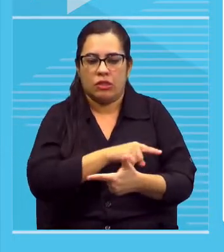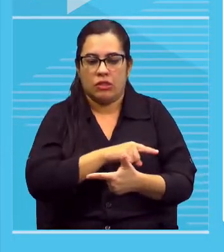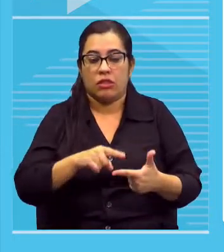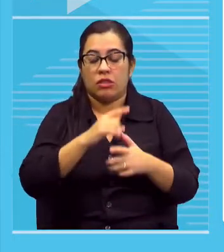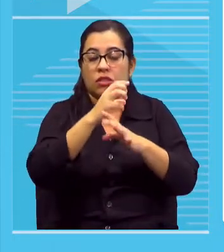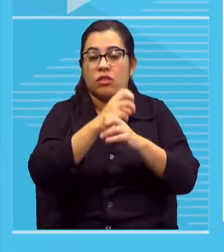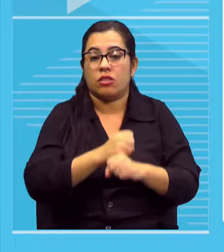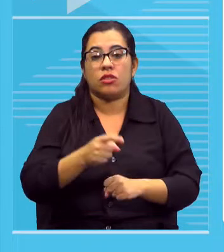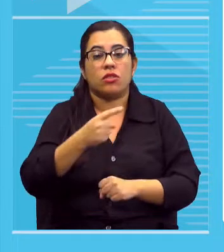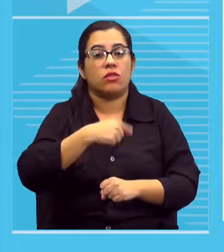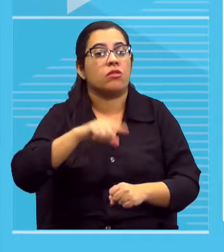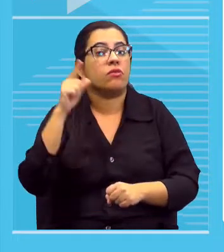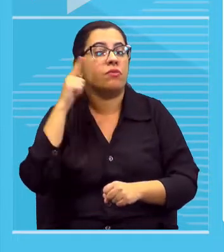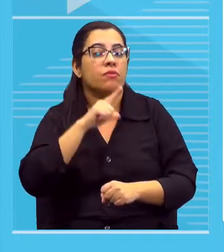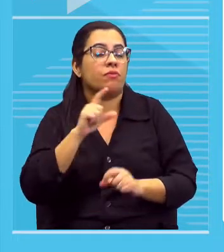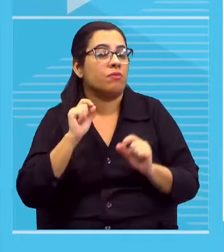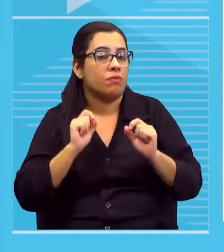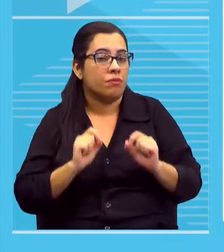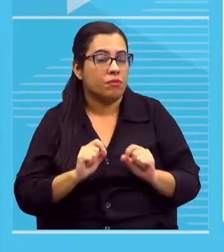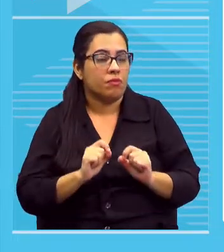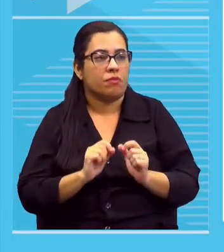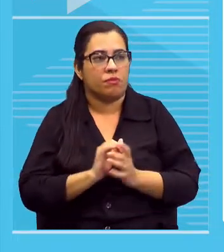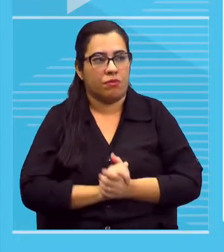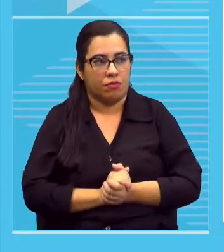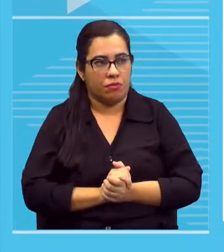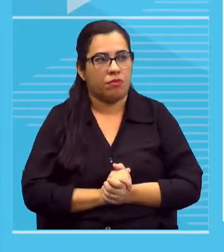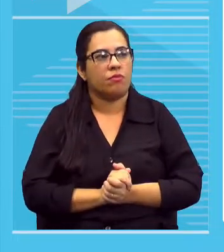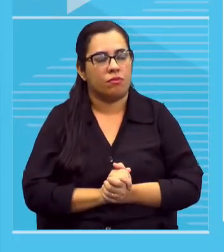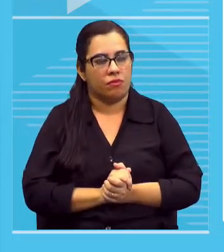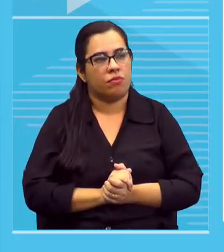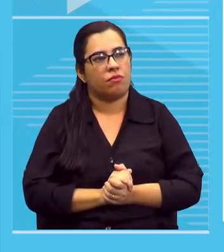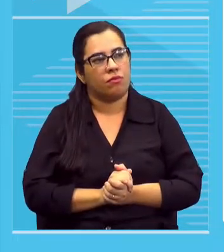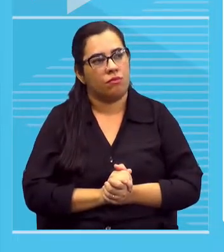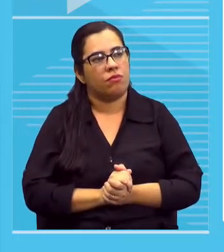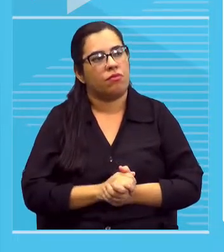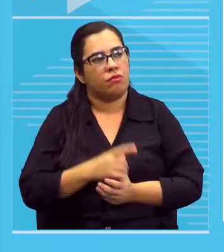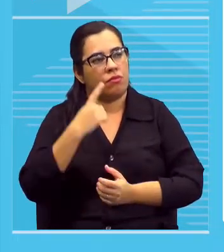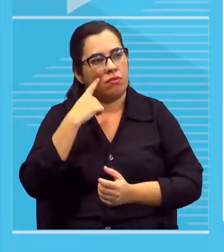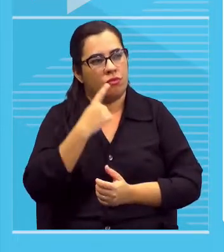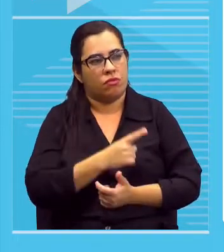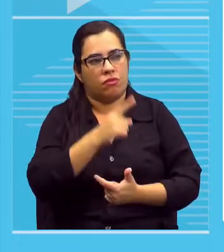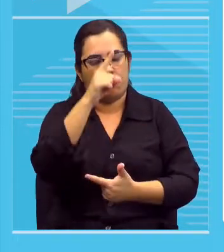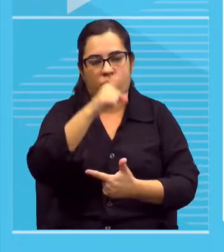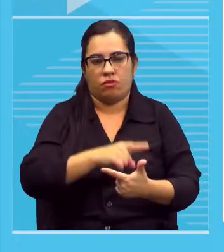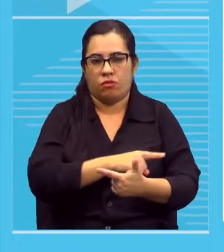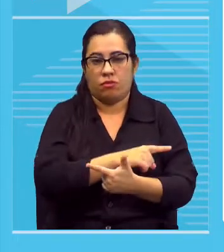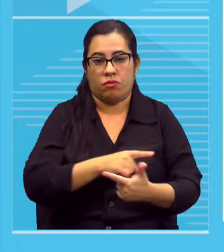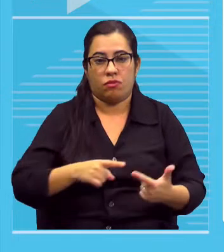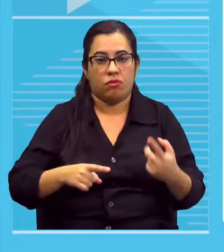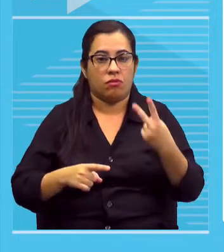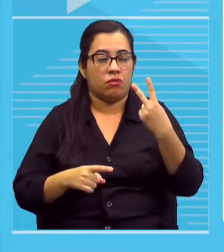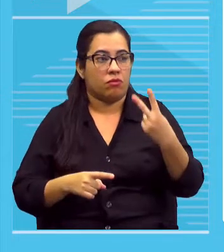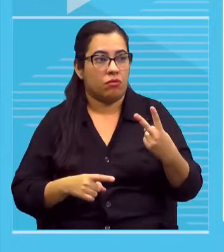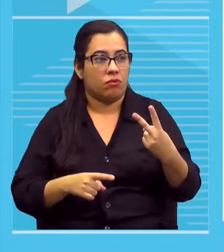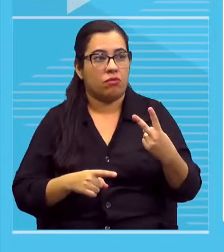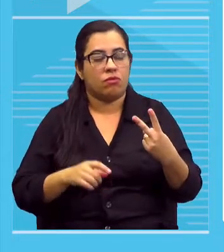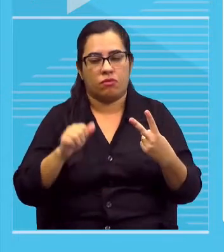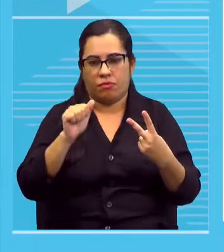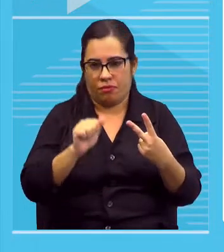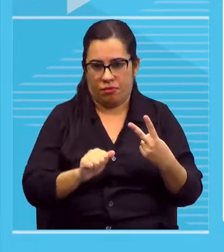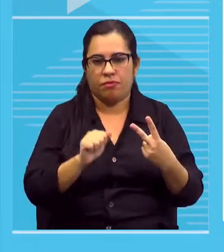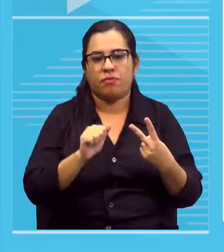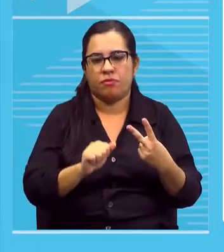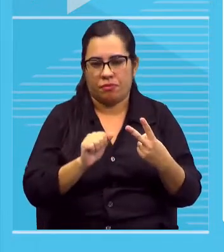obtemos aí ó né o seno de 2 Alpha não sendo de dois